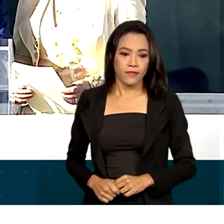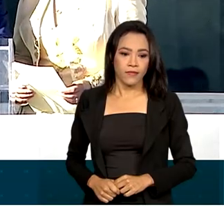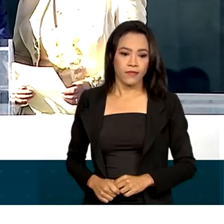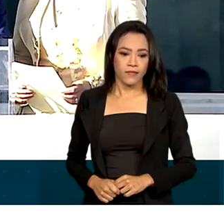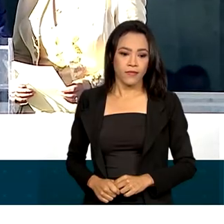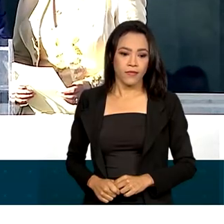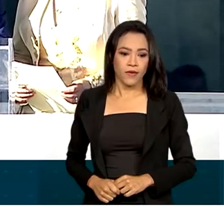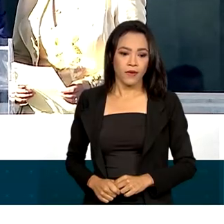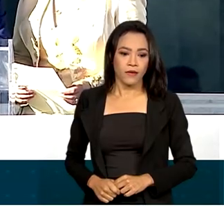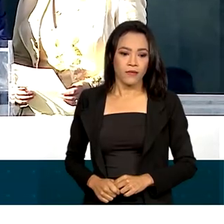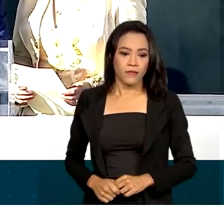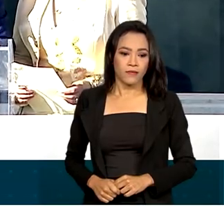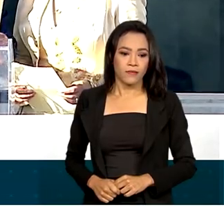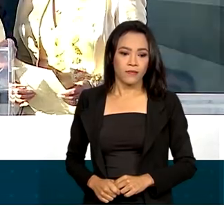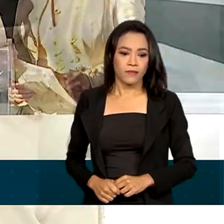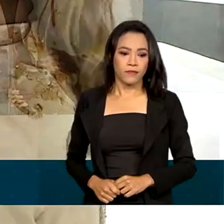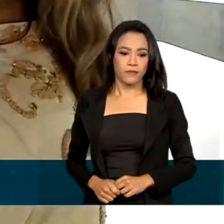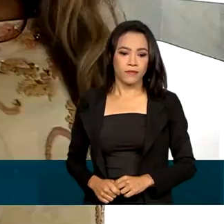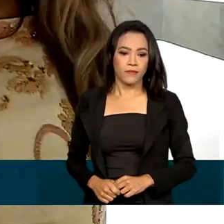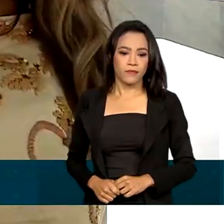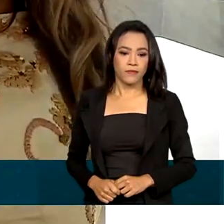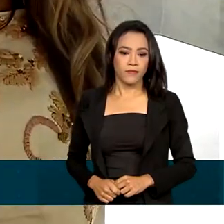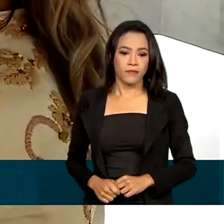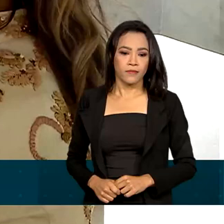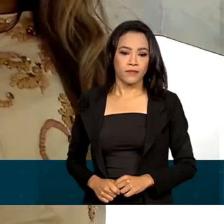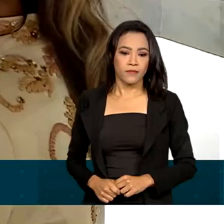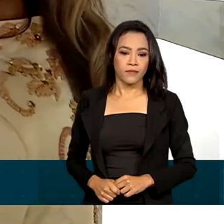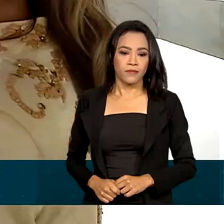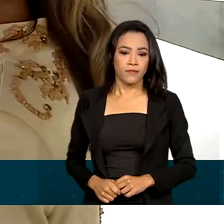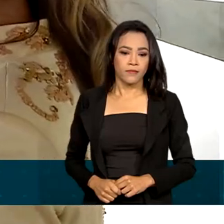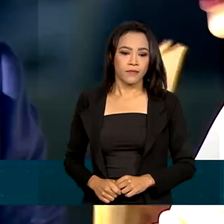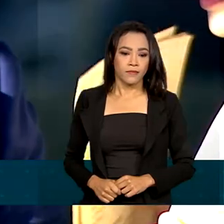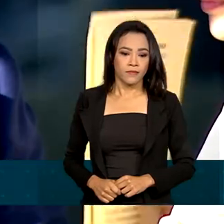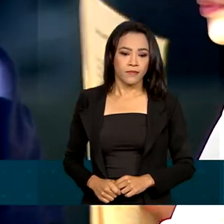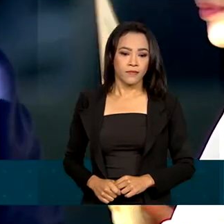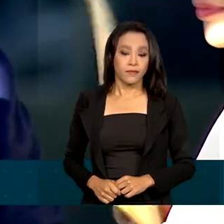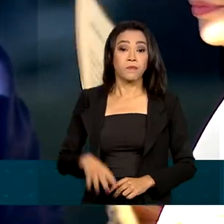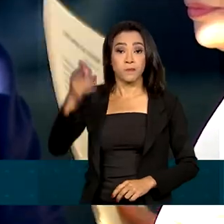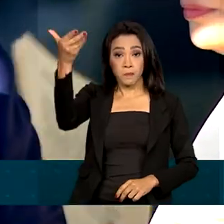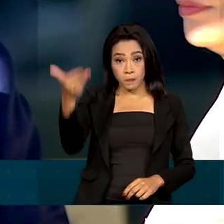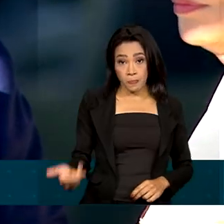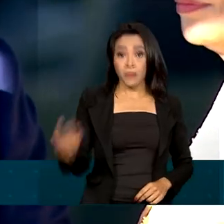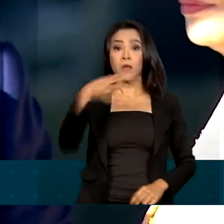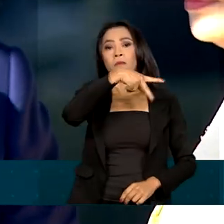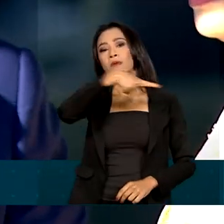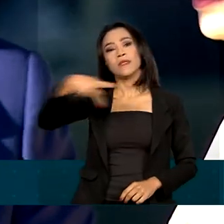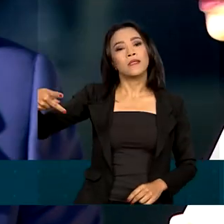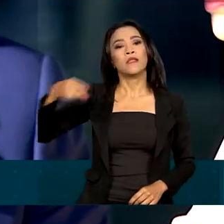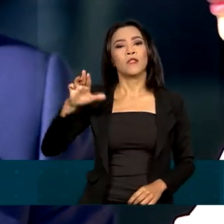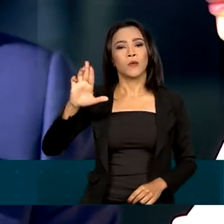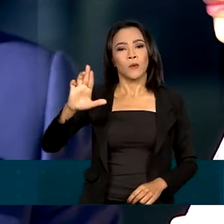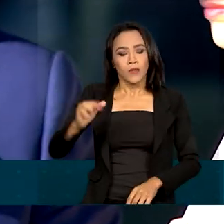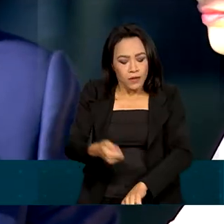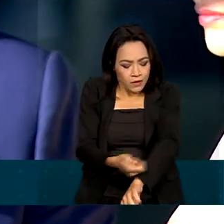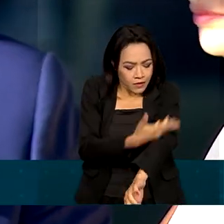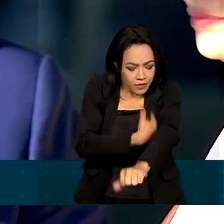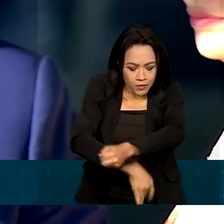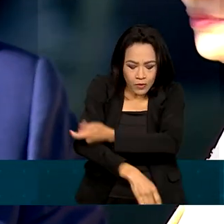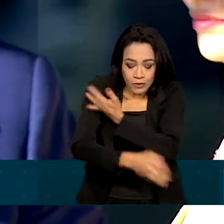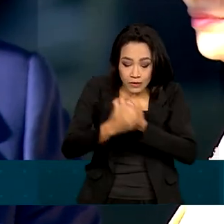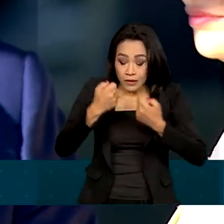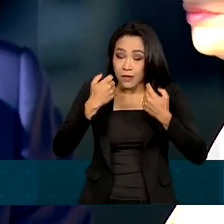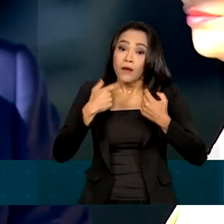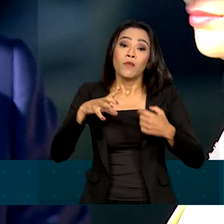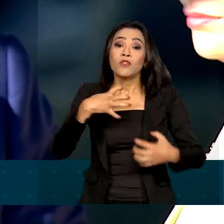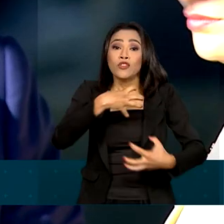de um passado de divisão e intolerância. O presidente Lula se emocionou ao comentar a situação